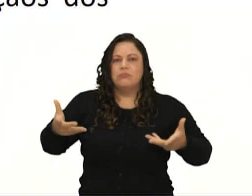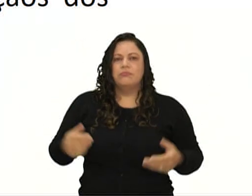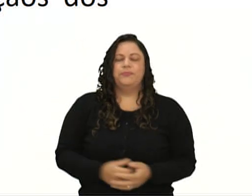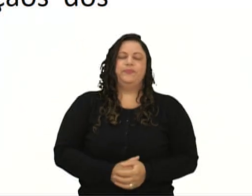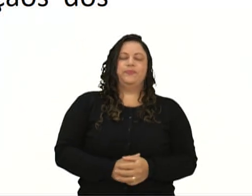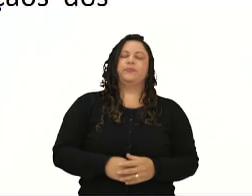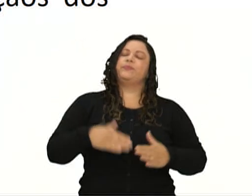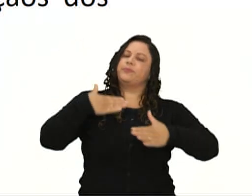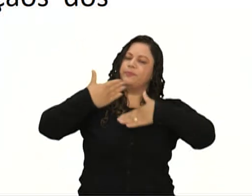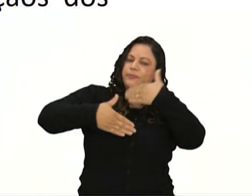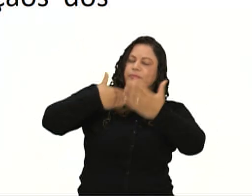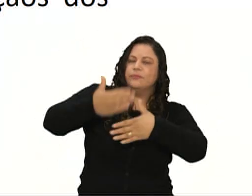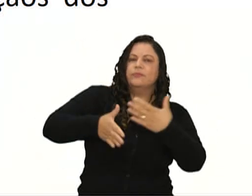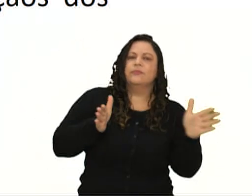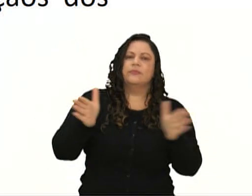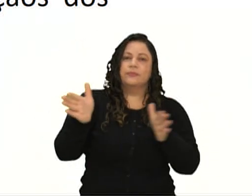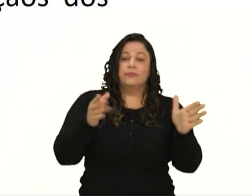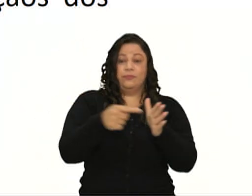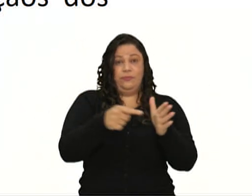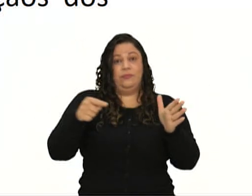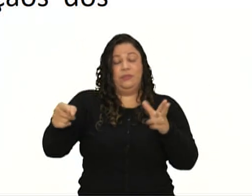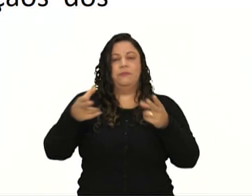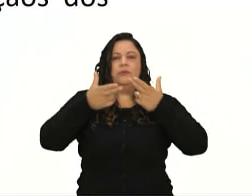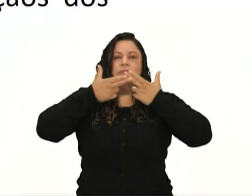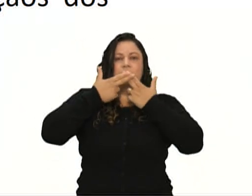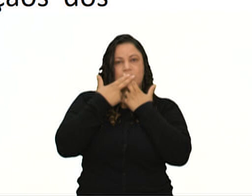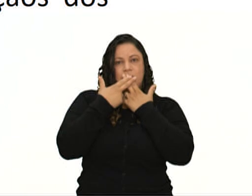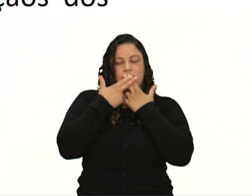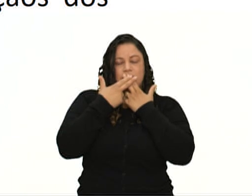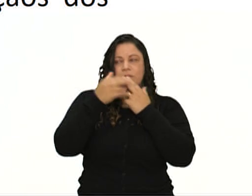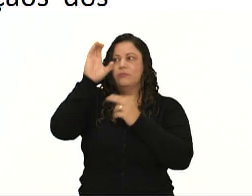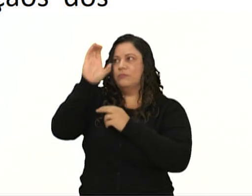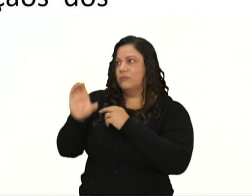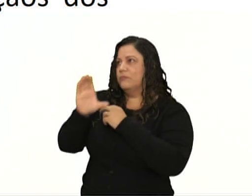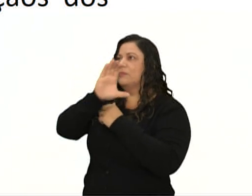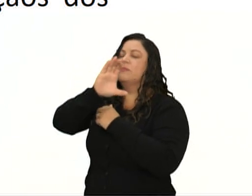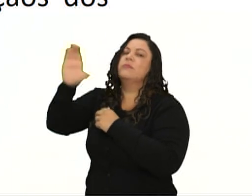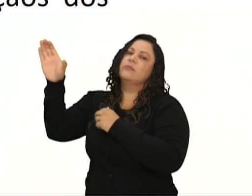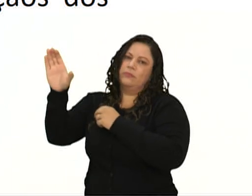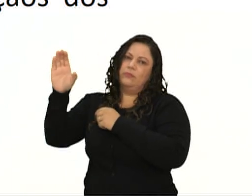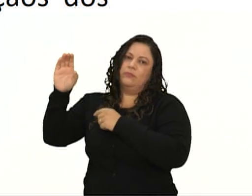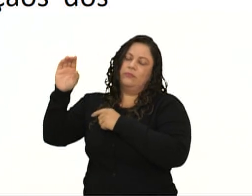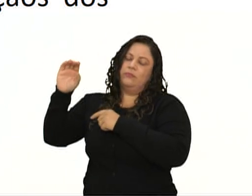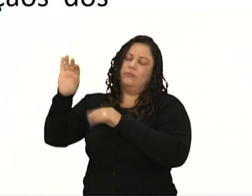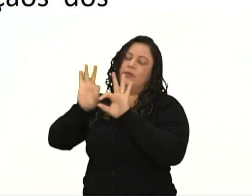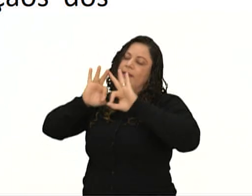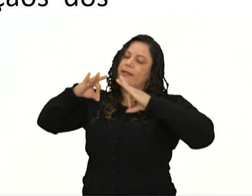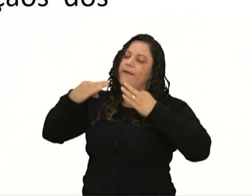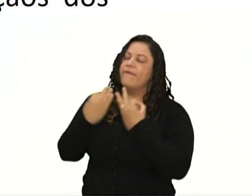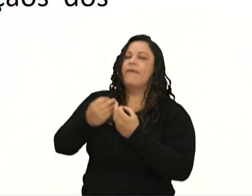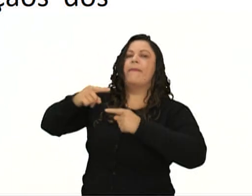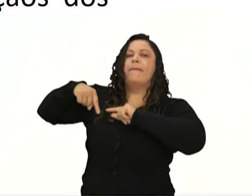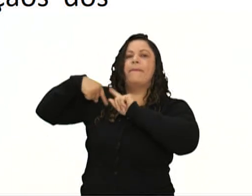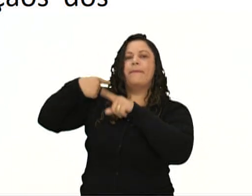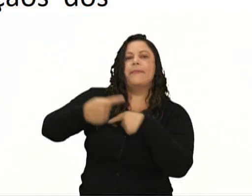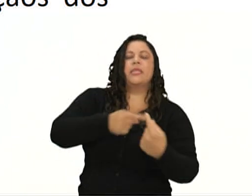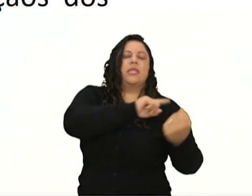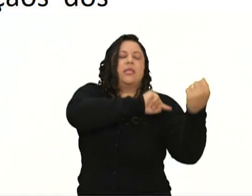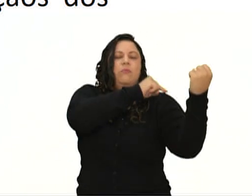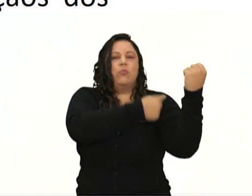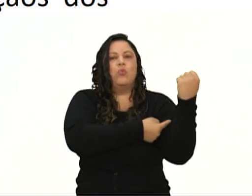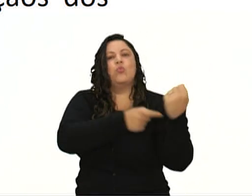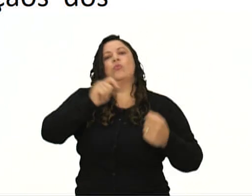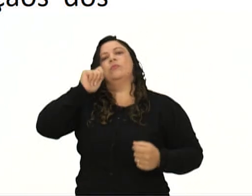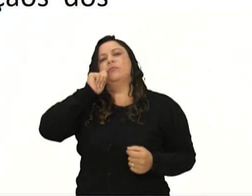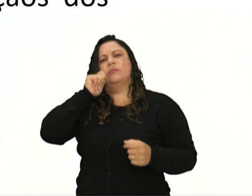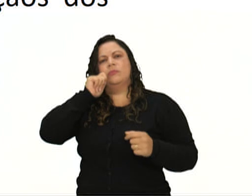ou seja, eles não comem, ficam sem comer, os católicos descendentes de poloneses e ucranianos realizam sua tradicional